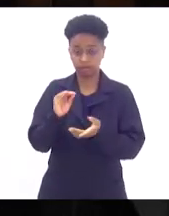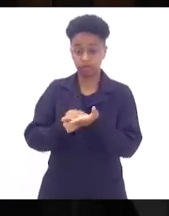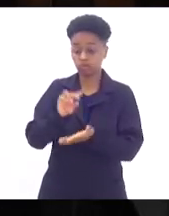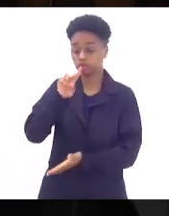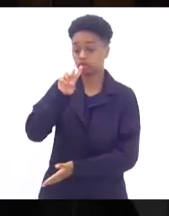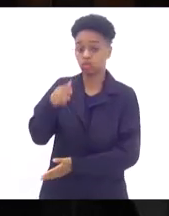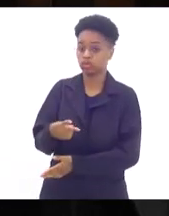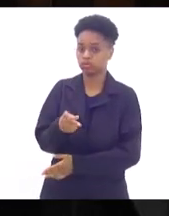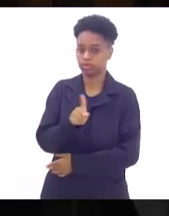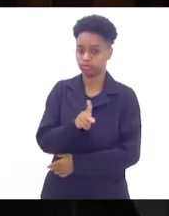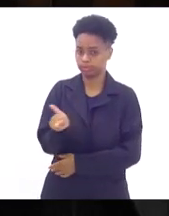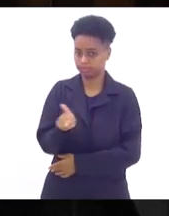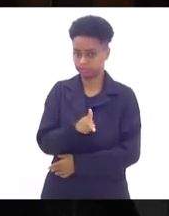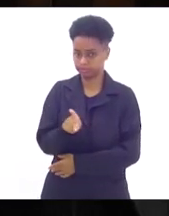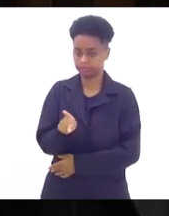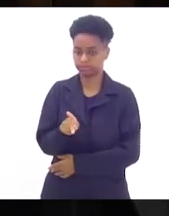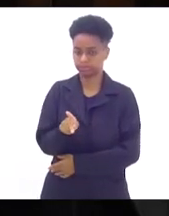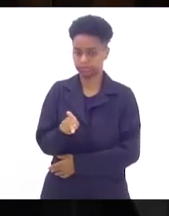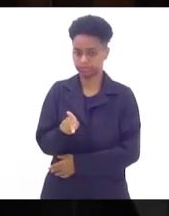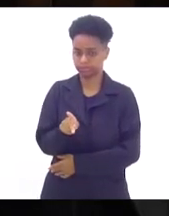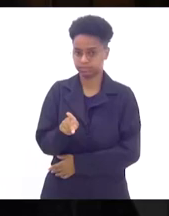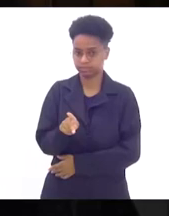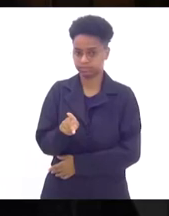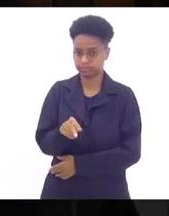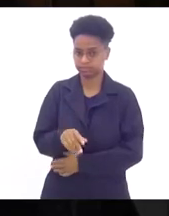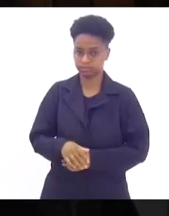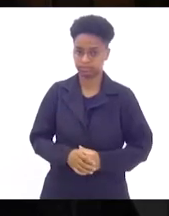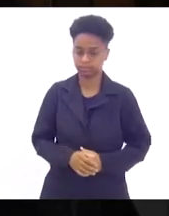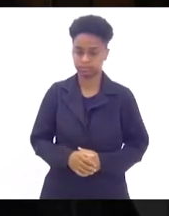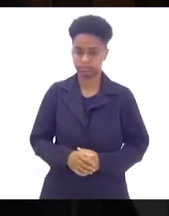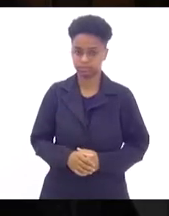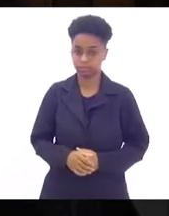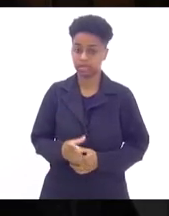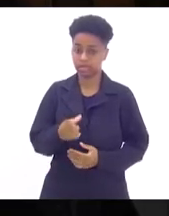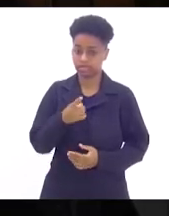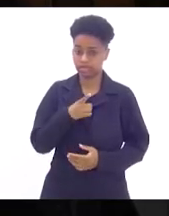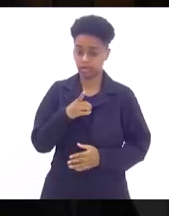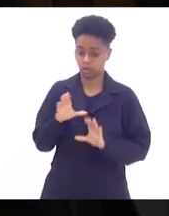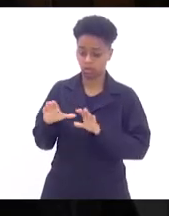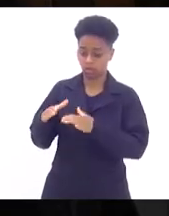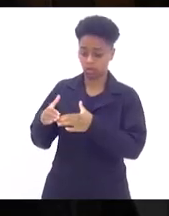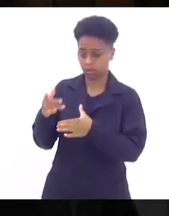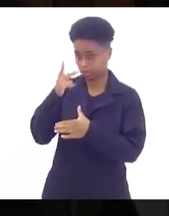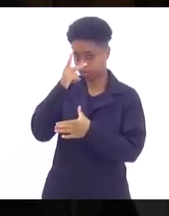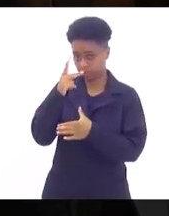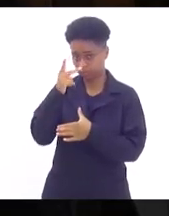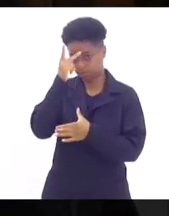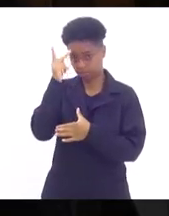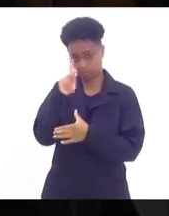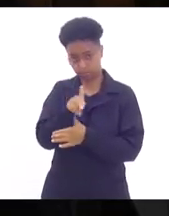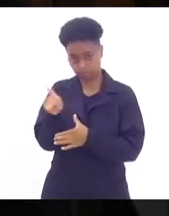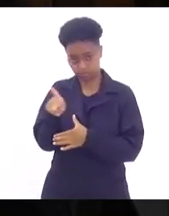professores e a gente tem uma primeira leva de professores convocados